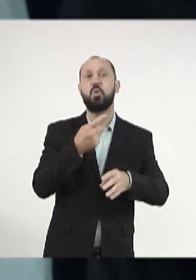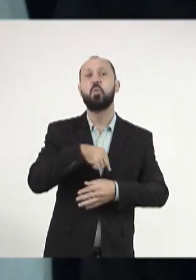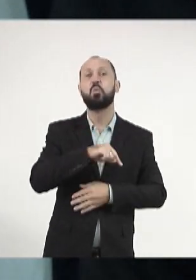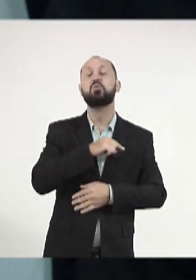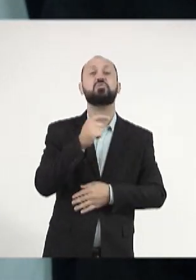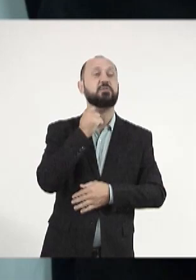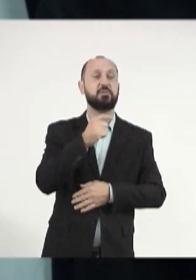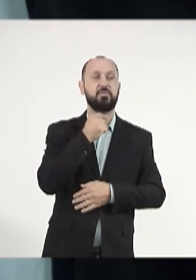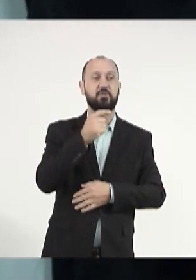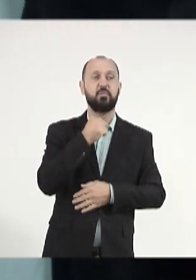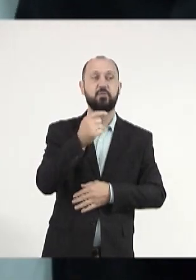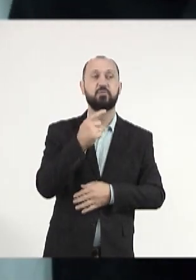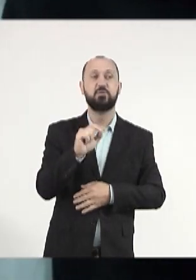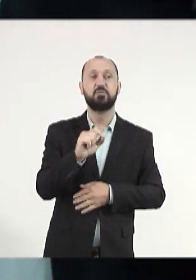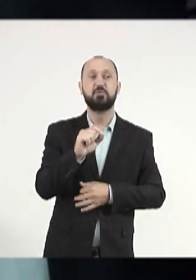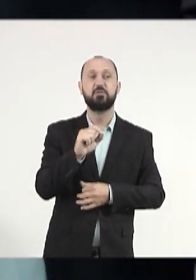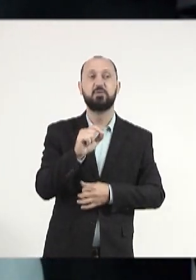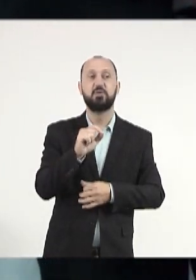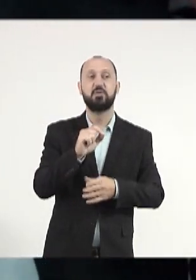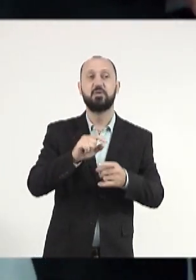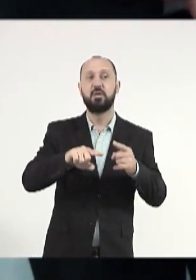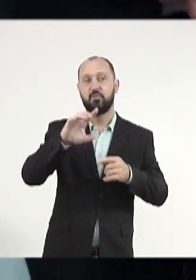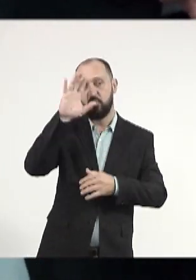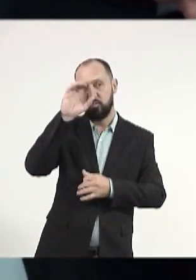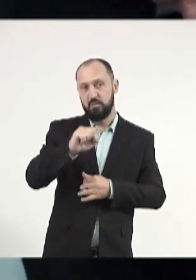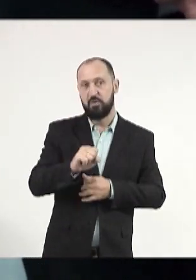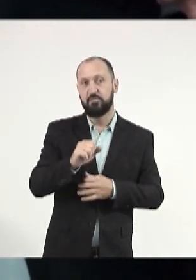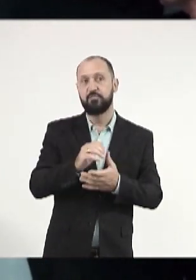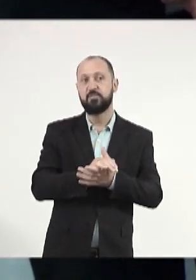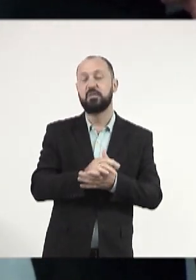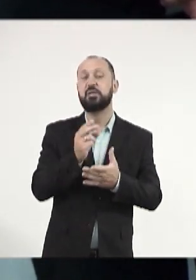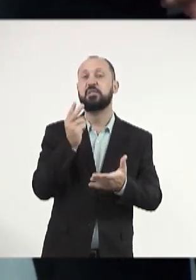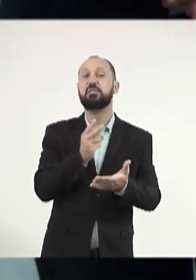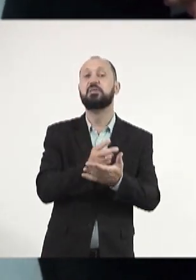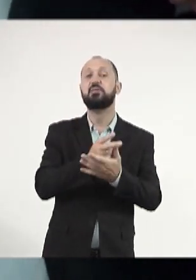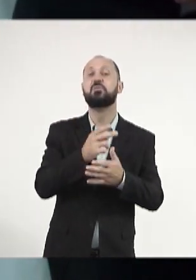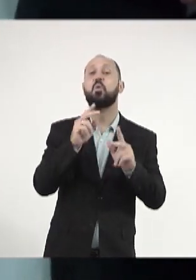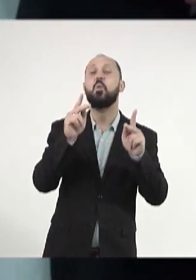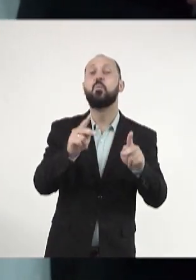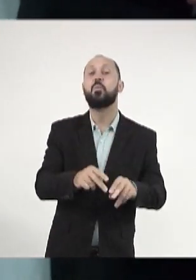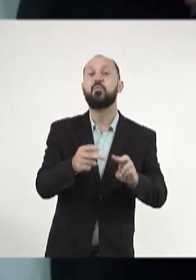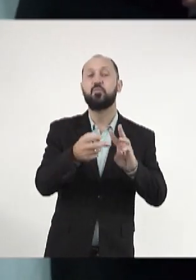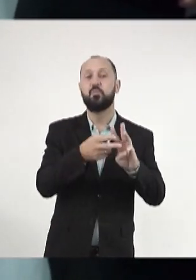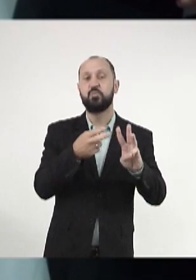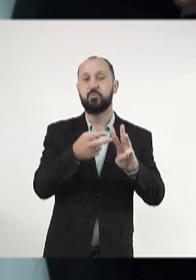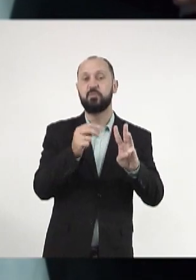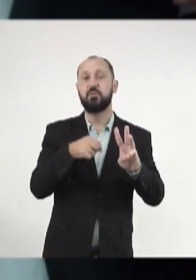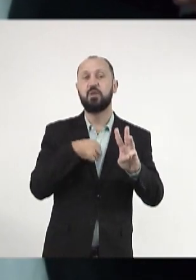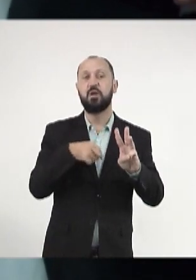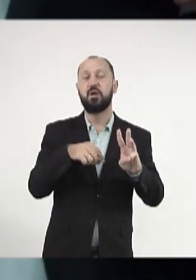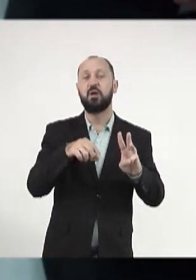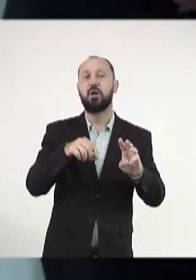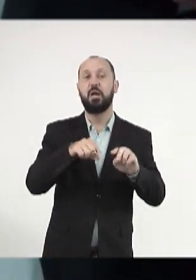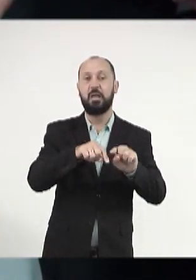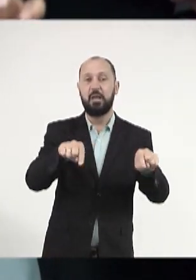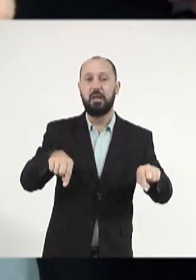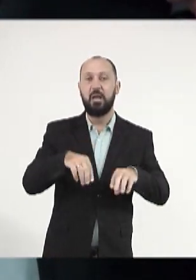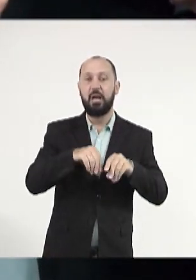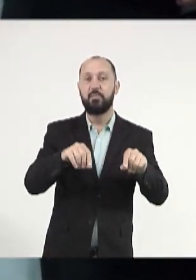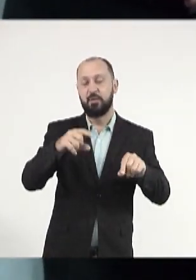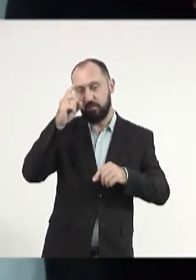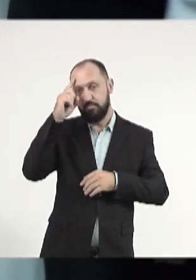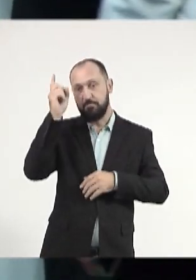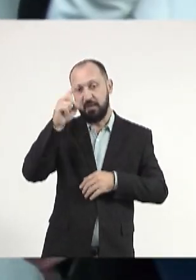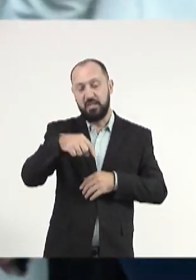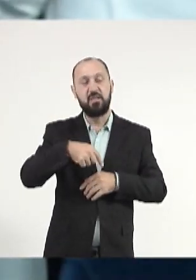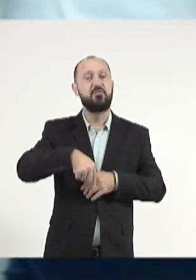nós não vamos conseguir encontrar soluções, porque a gente está sempre dizendo que os povos indígenas estão ocupando seus territórios porque tem alguém